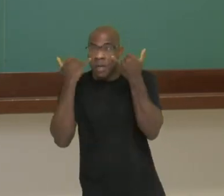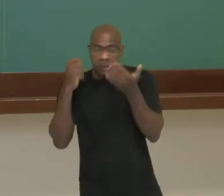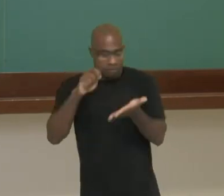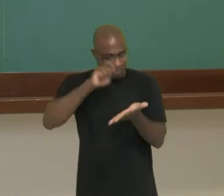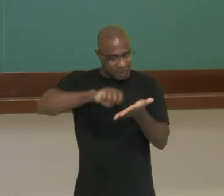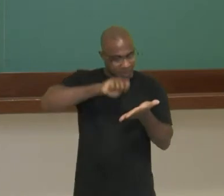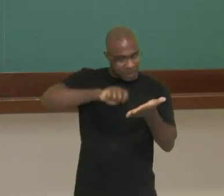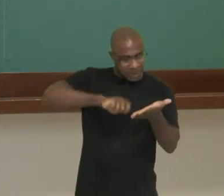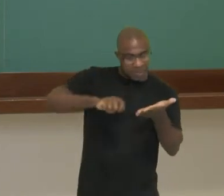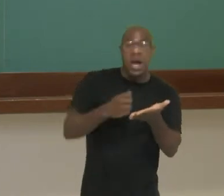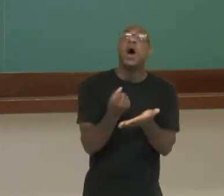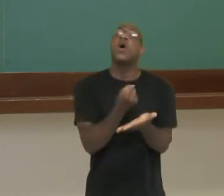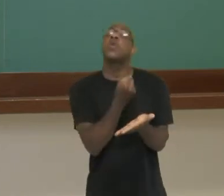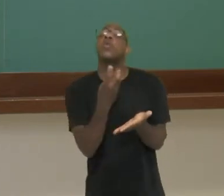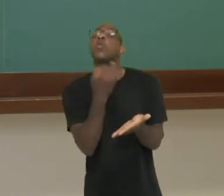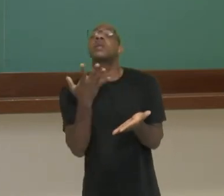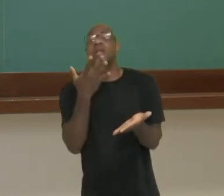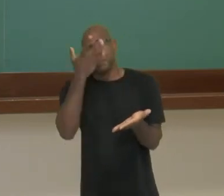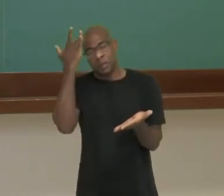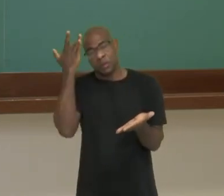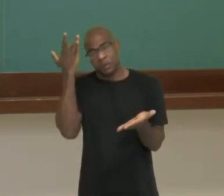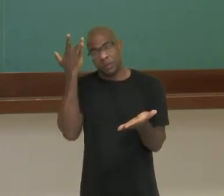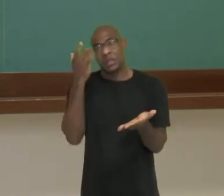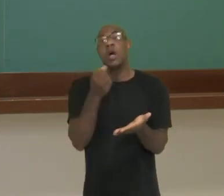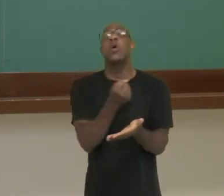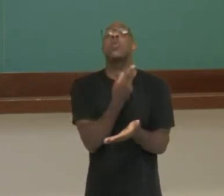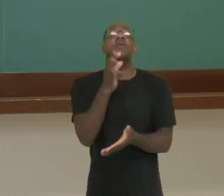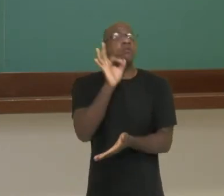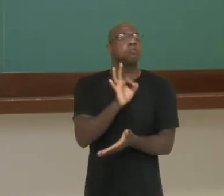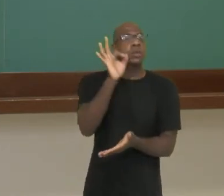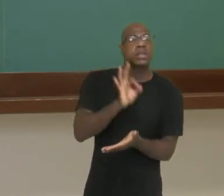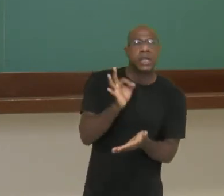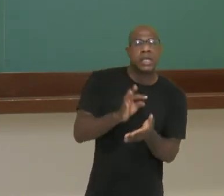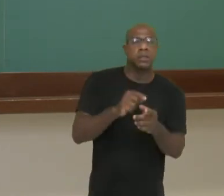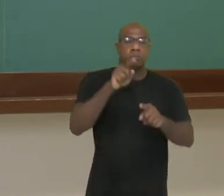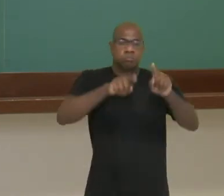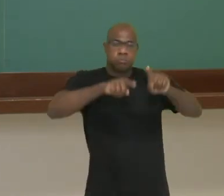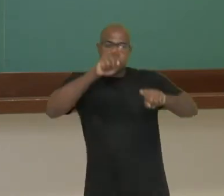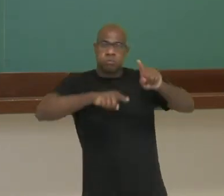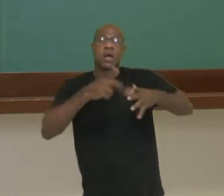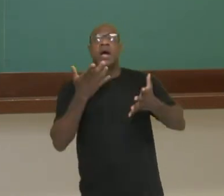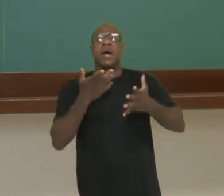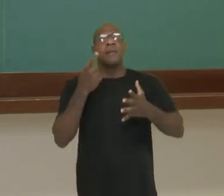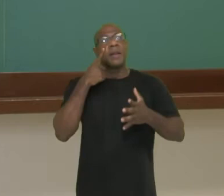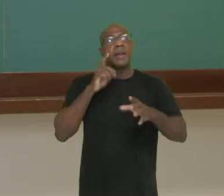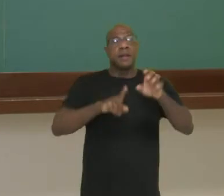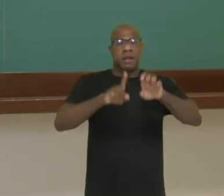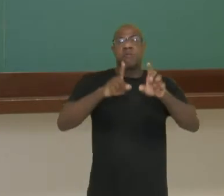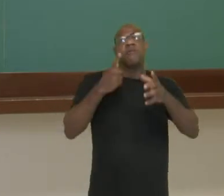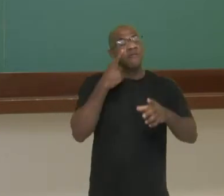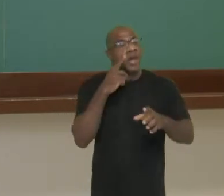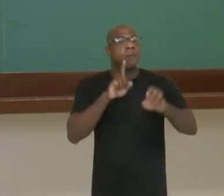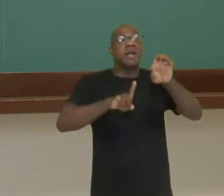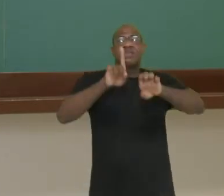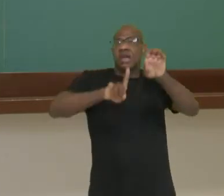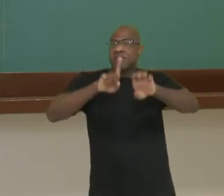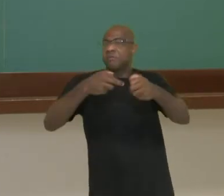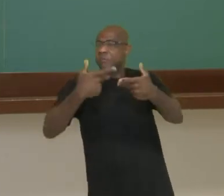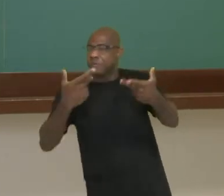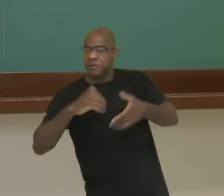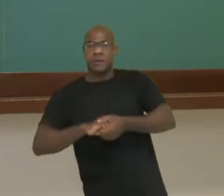que organizar esses dados para quê? Visando a apresentação desses dados. E quanto ao